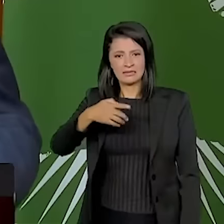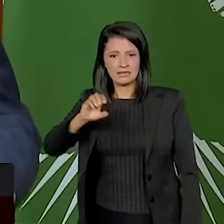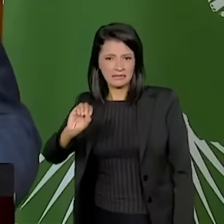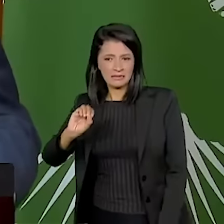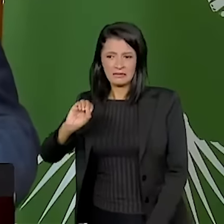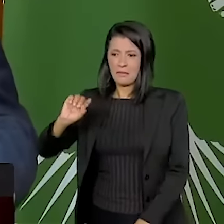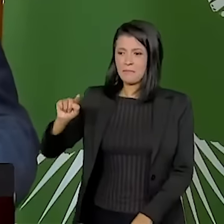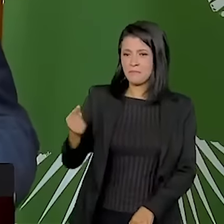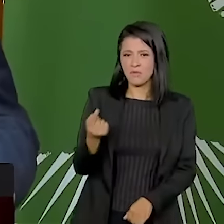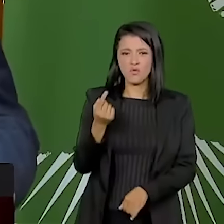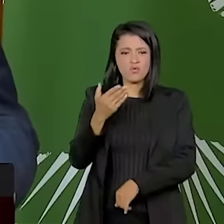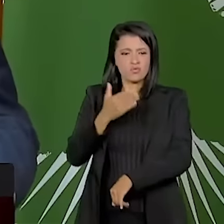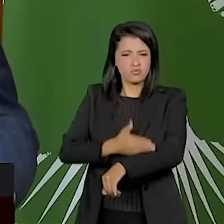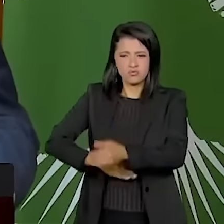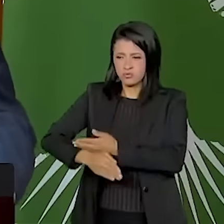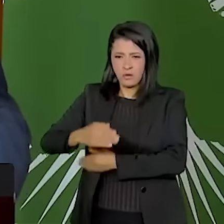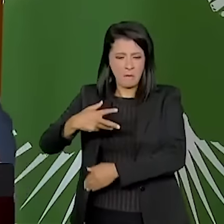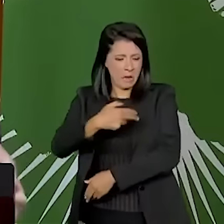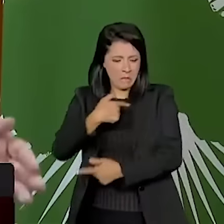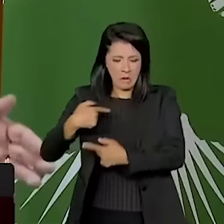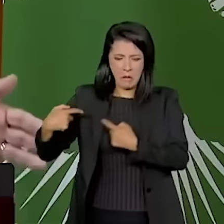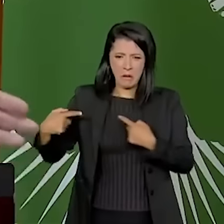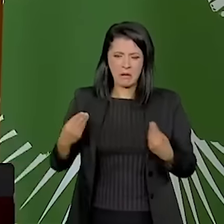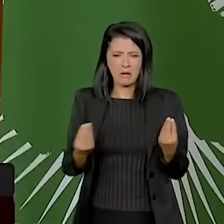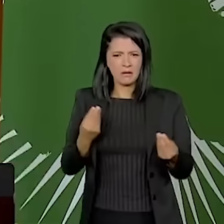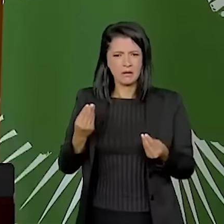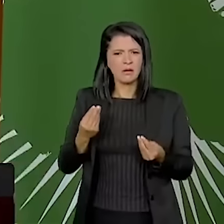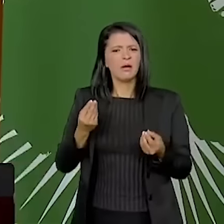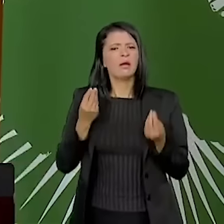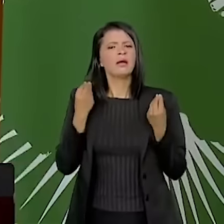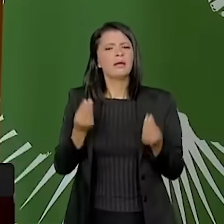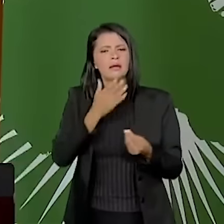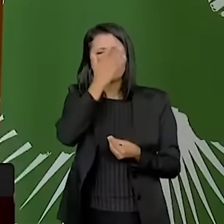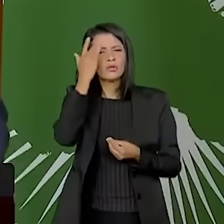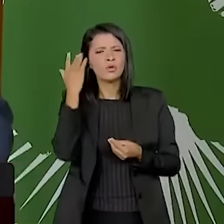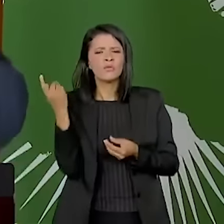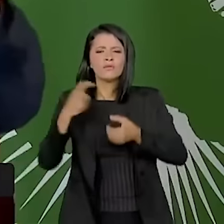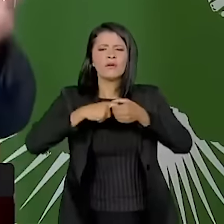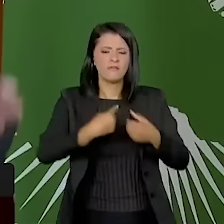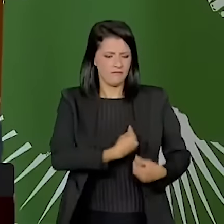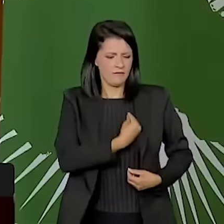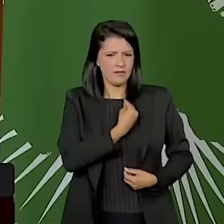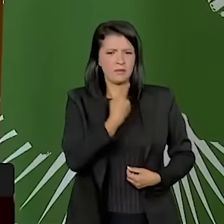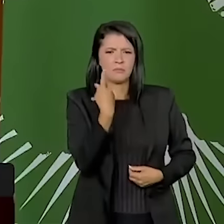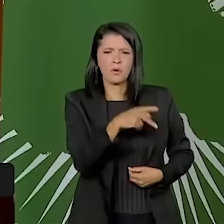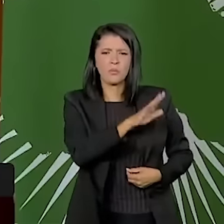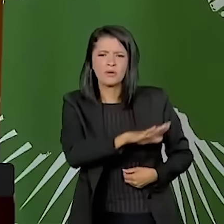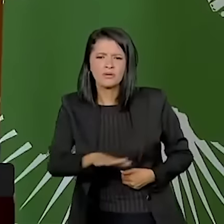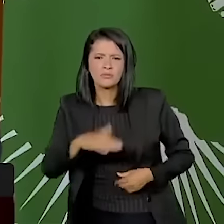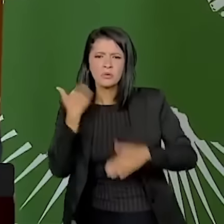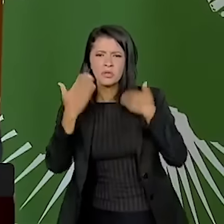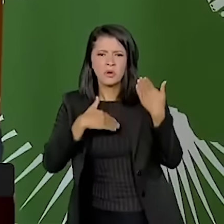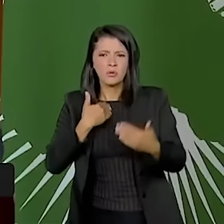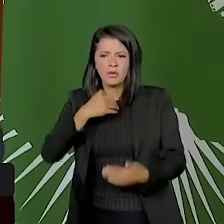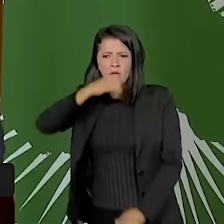170 mil que estão feridos? Quem vai devolver a vida das crianças que morreram sem saber porque estavam